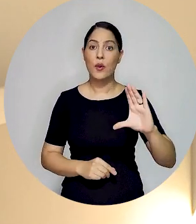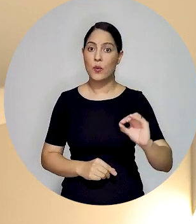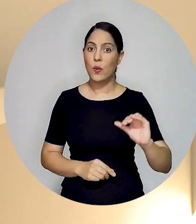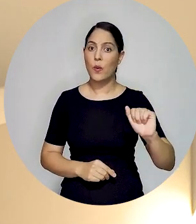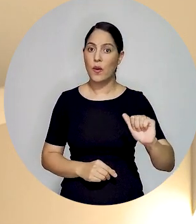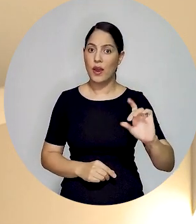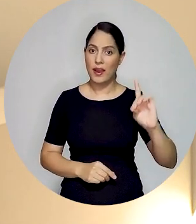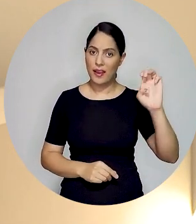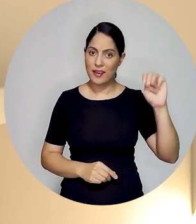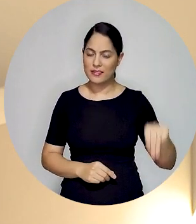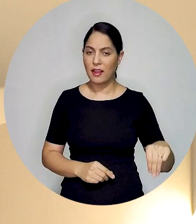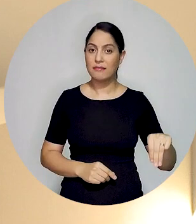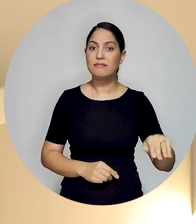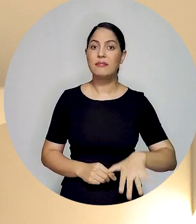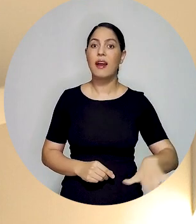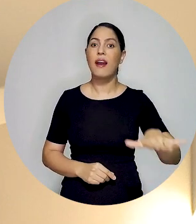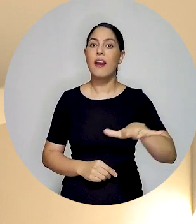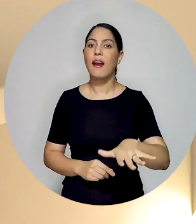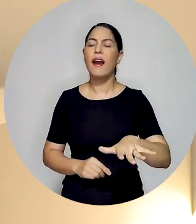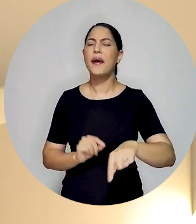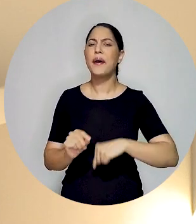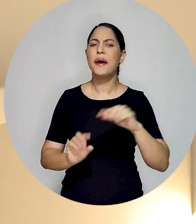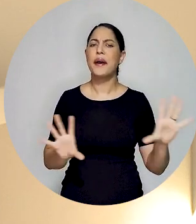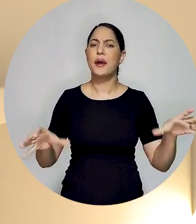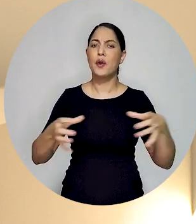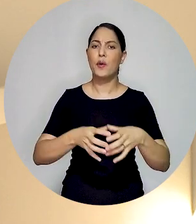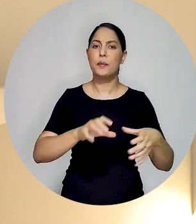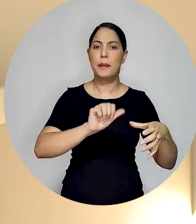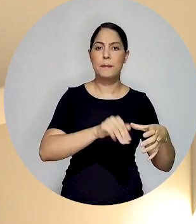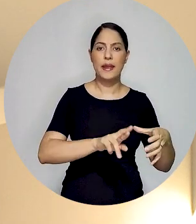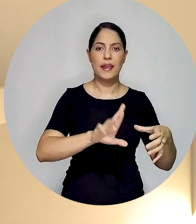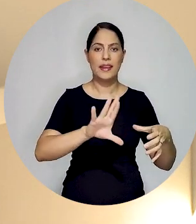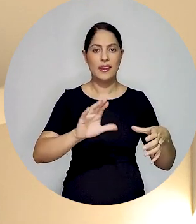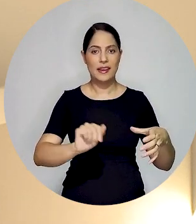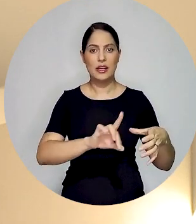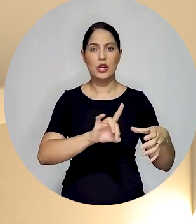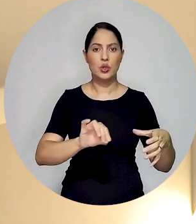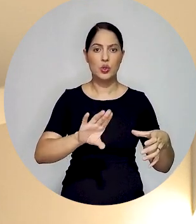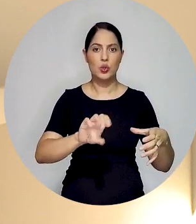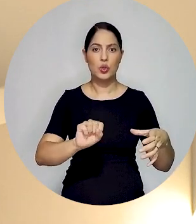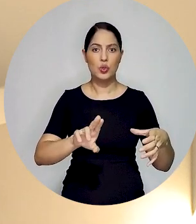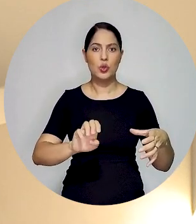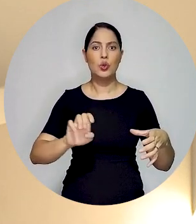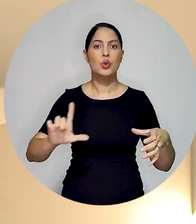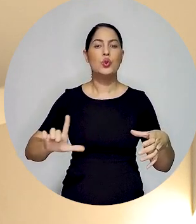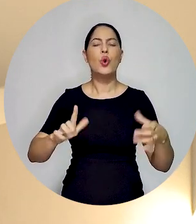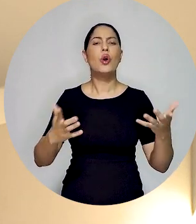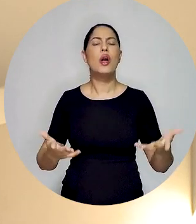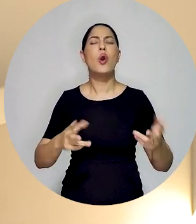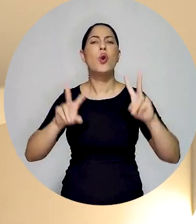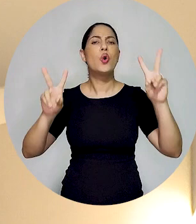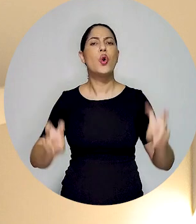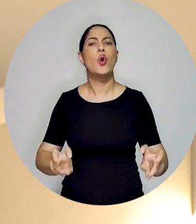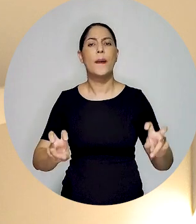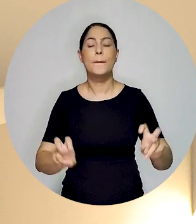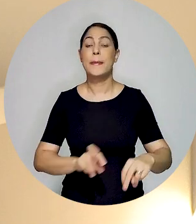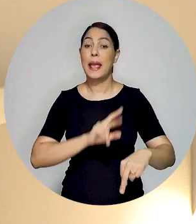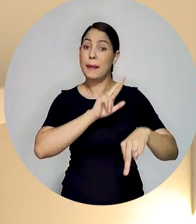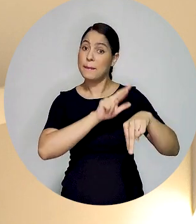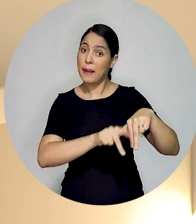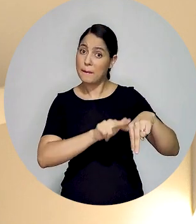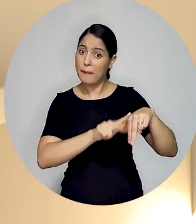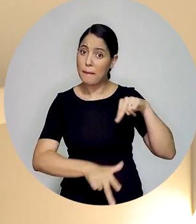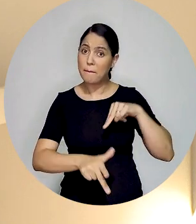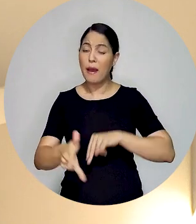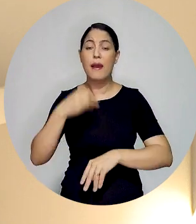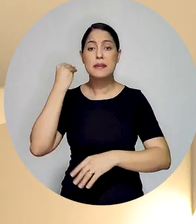do COADEM, que é o Colégio de Ordem dos Advogados da América do Sul. Nesse colégio tivemos uma mesa específica para